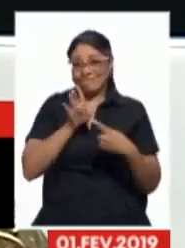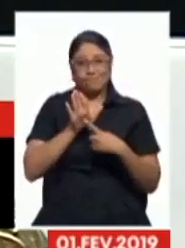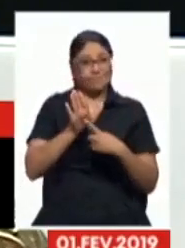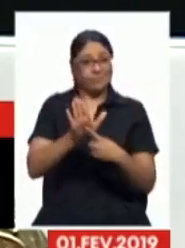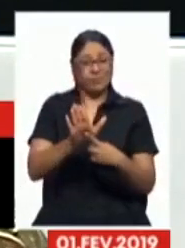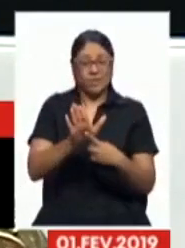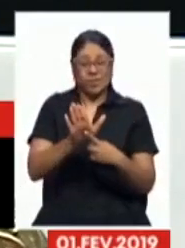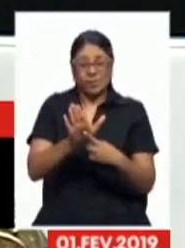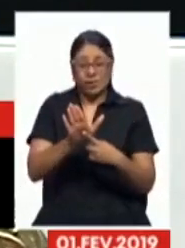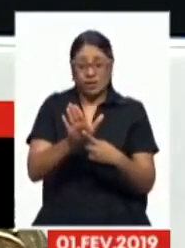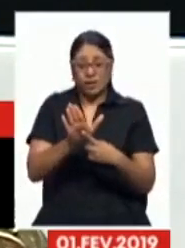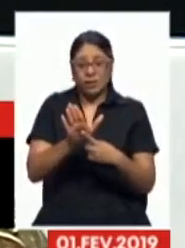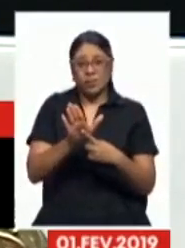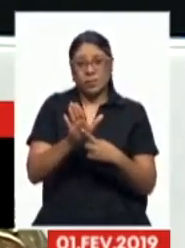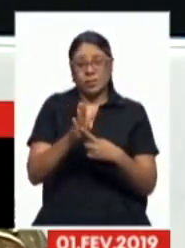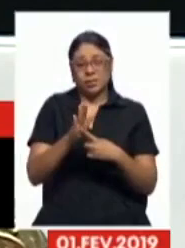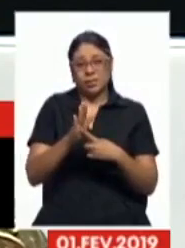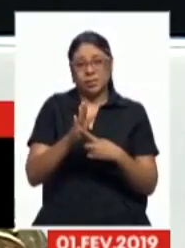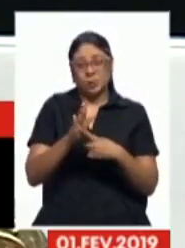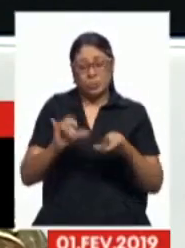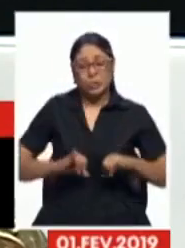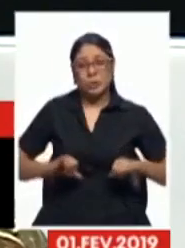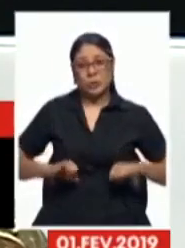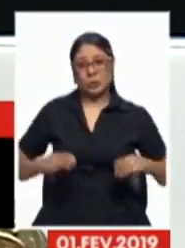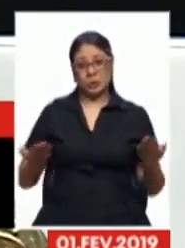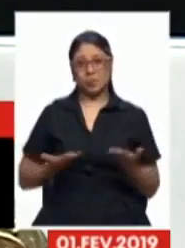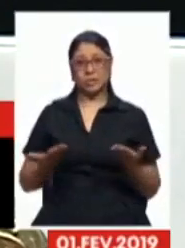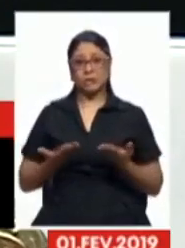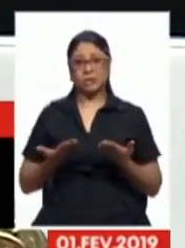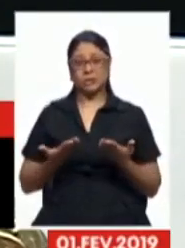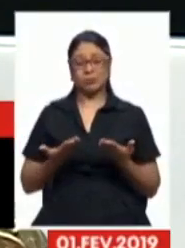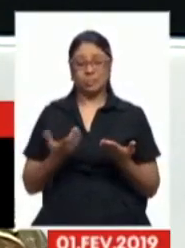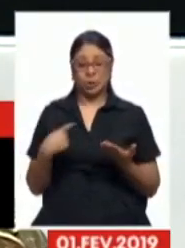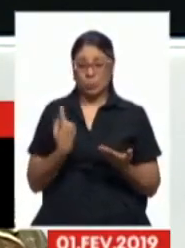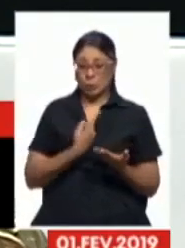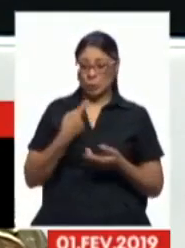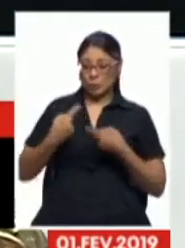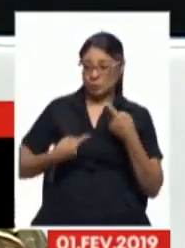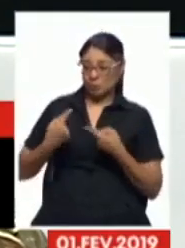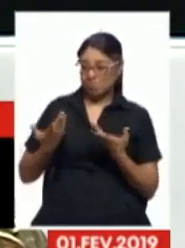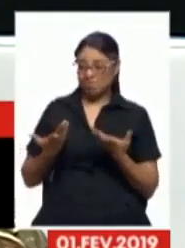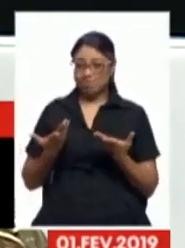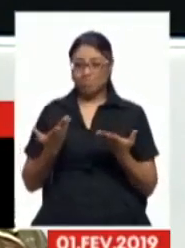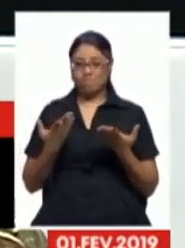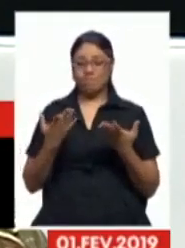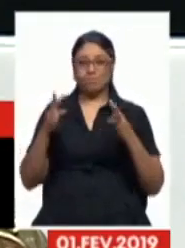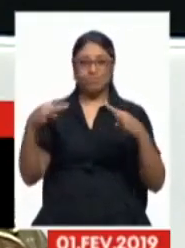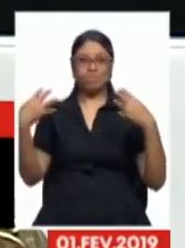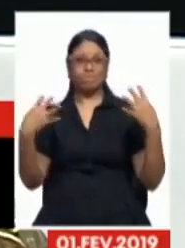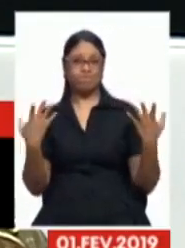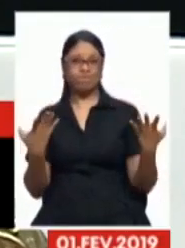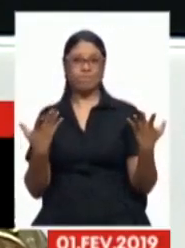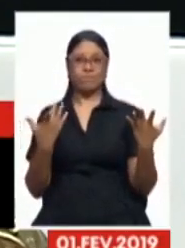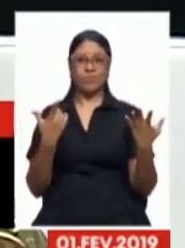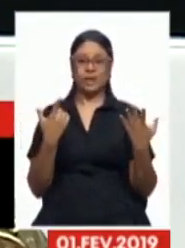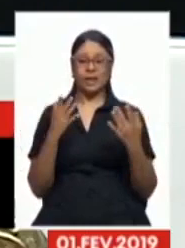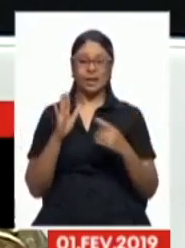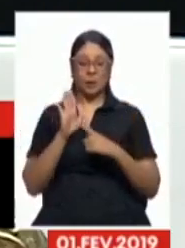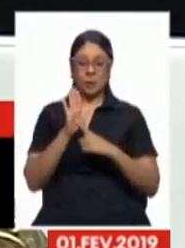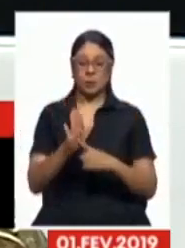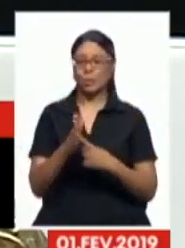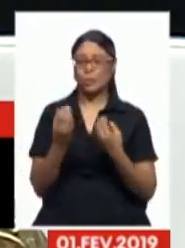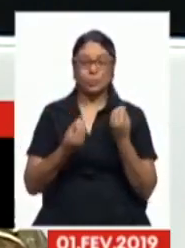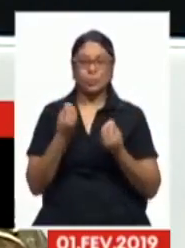hora que nos desafia, como homens públicos que somos, a atos de grandeza e